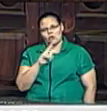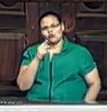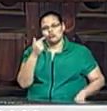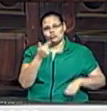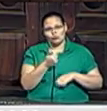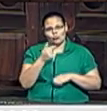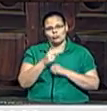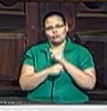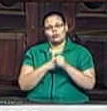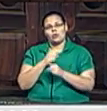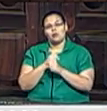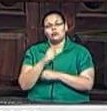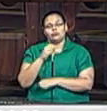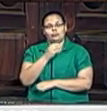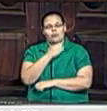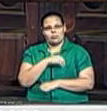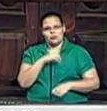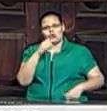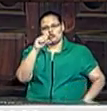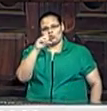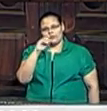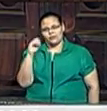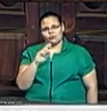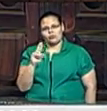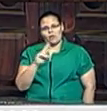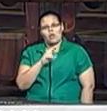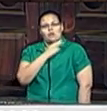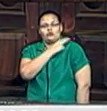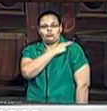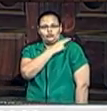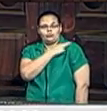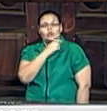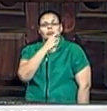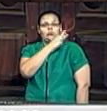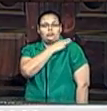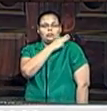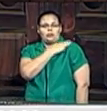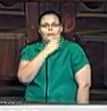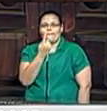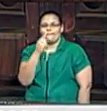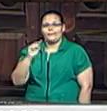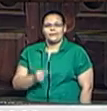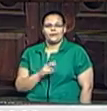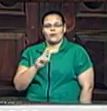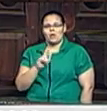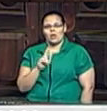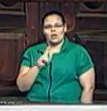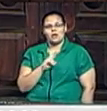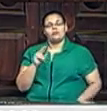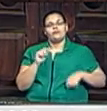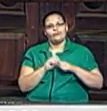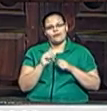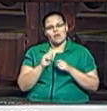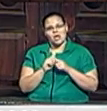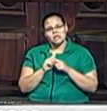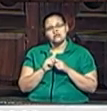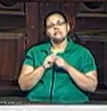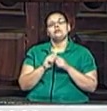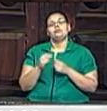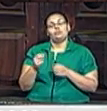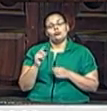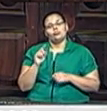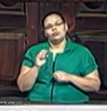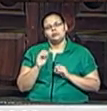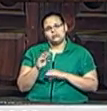ano, R$ 900. No terceiro ano de aprovação, R$ 1.000. E quando ele faz o ensino técnico e